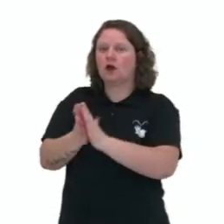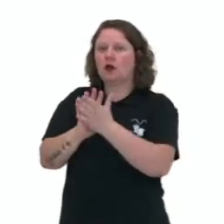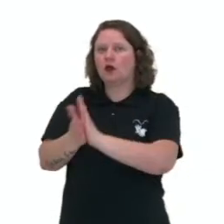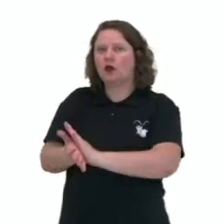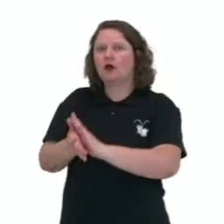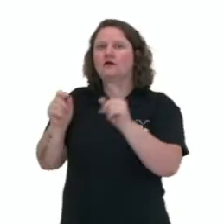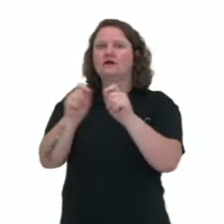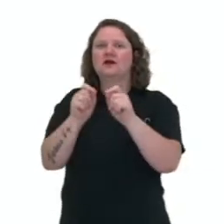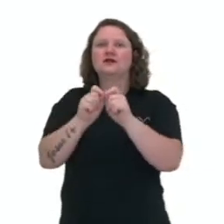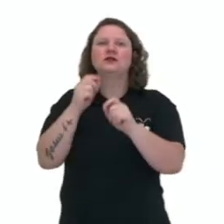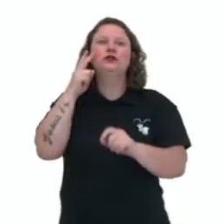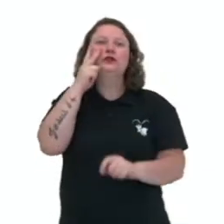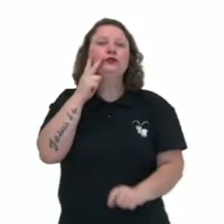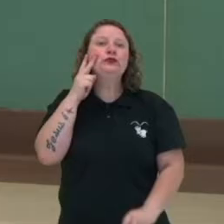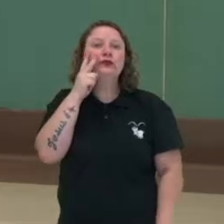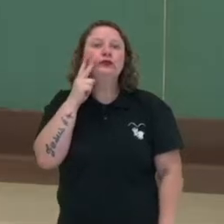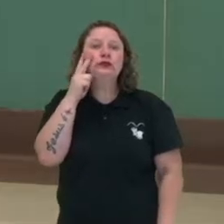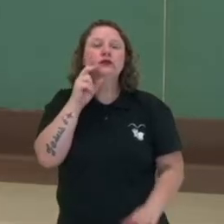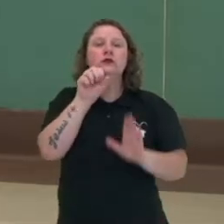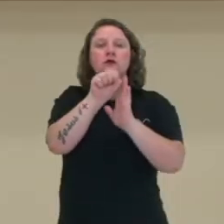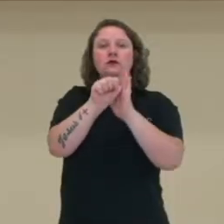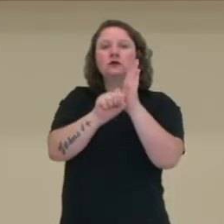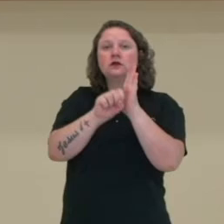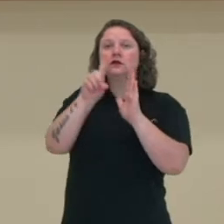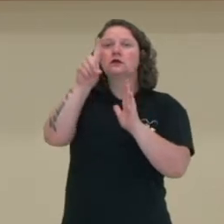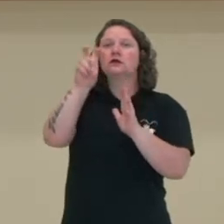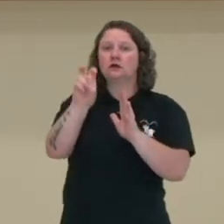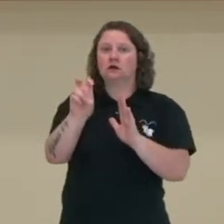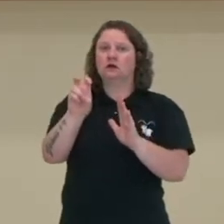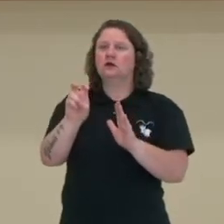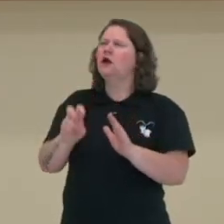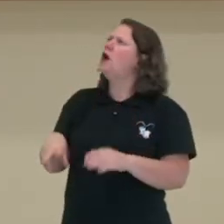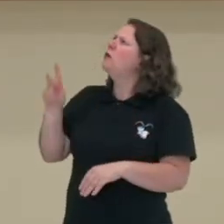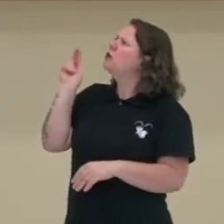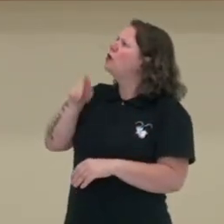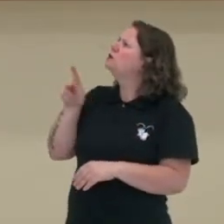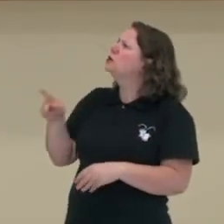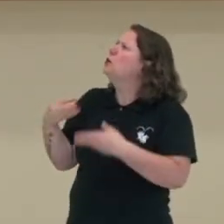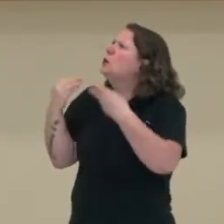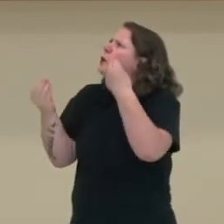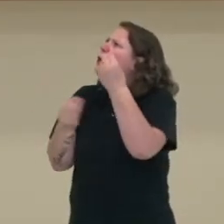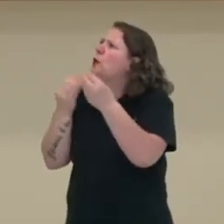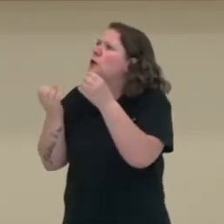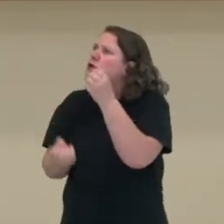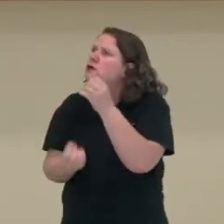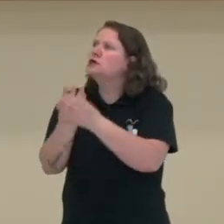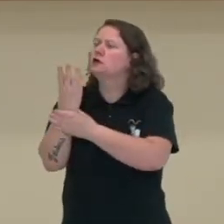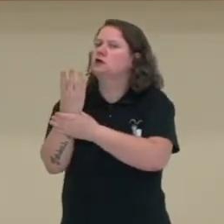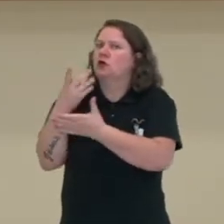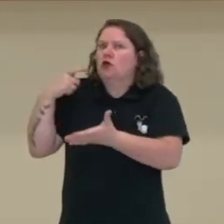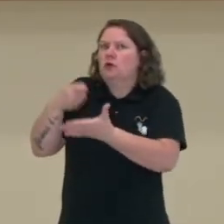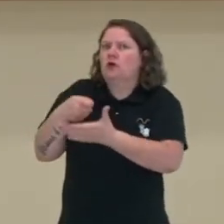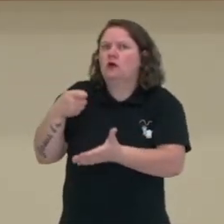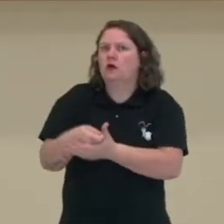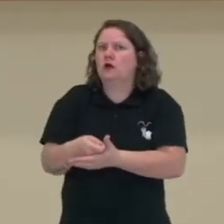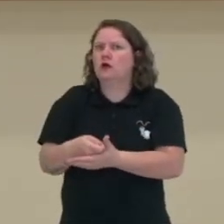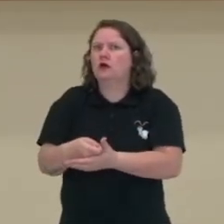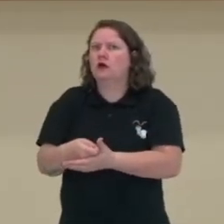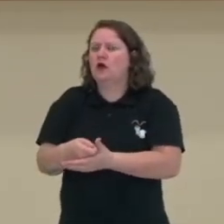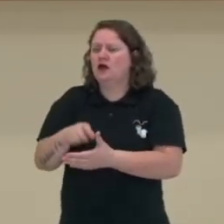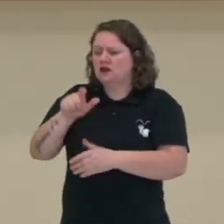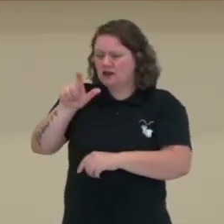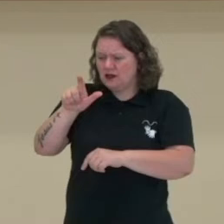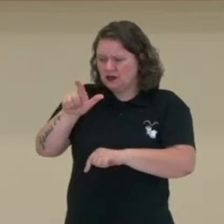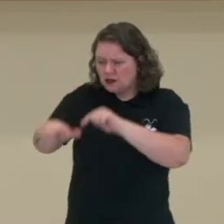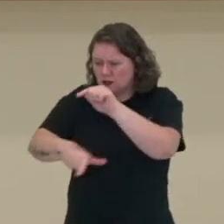XV. Professor, quando surgiu essas obrigações? Quando que o homem, esses camponeses, ficaram